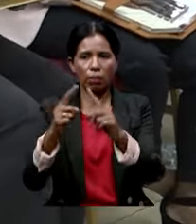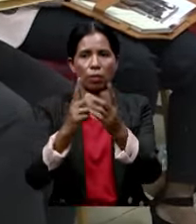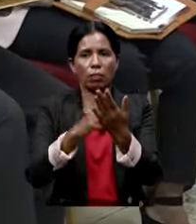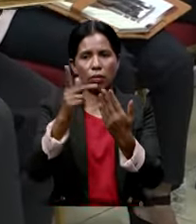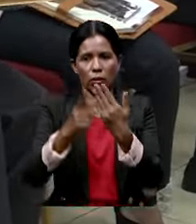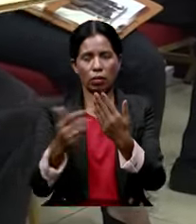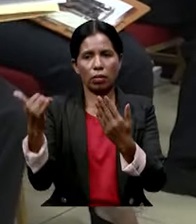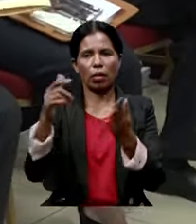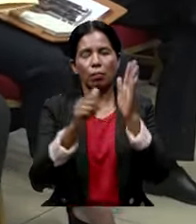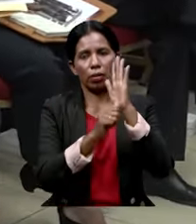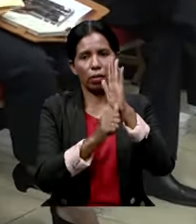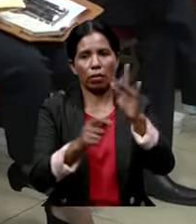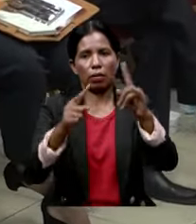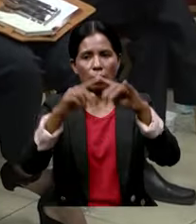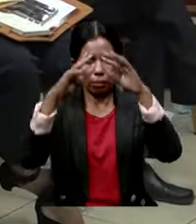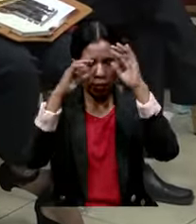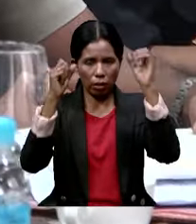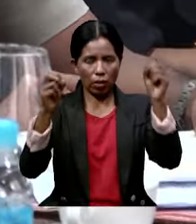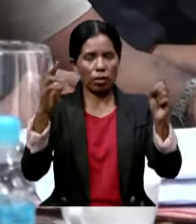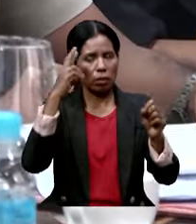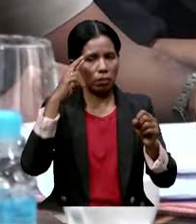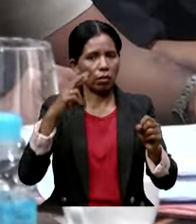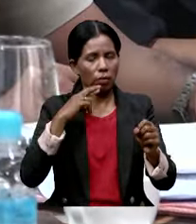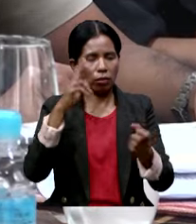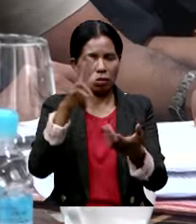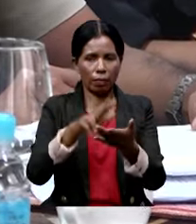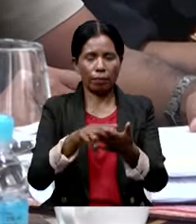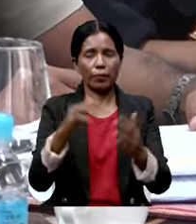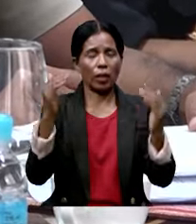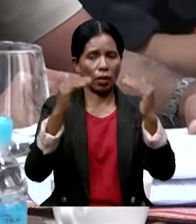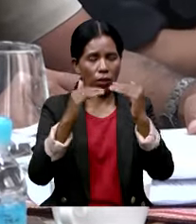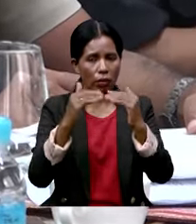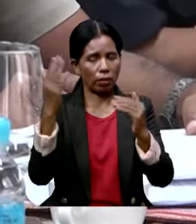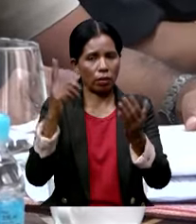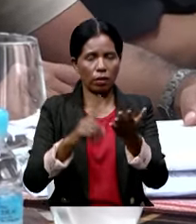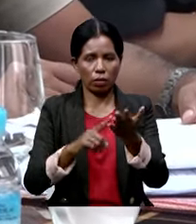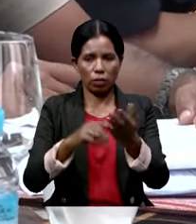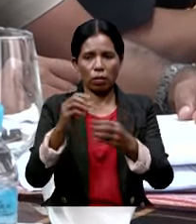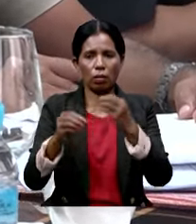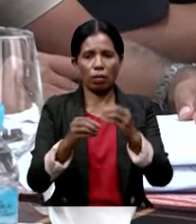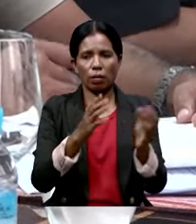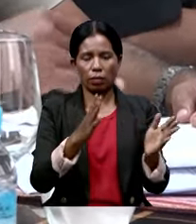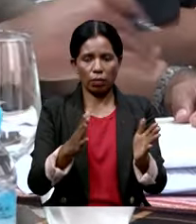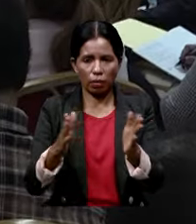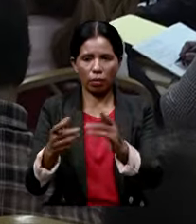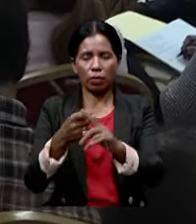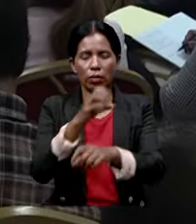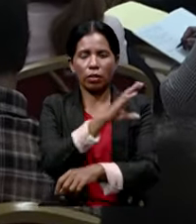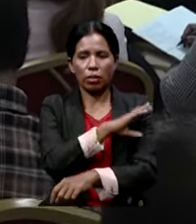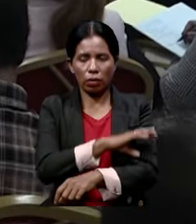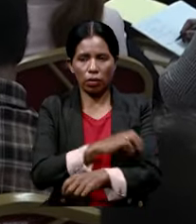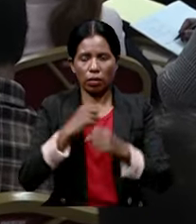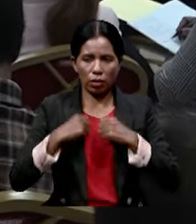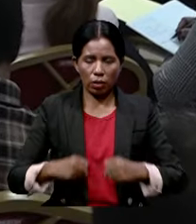o di apresenta ba presidente da república Jerome Jorta atu aprova e a reunião de mos discute con ba preparação parte segurança